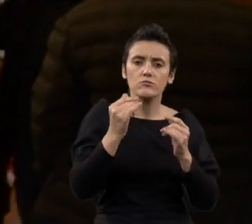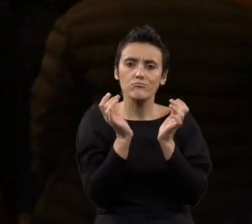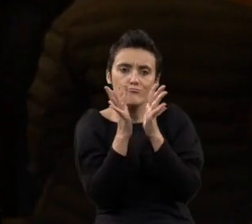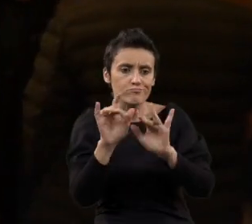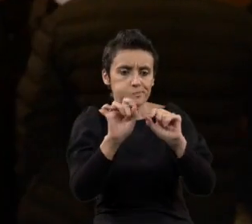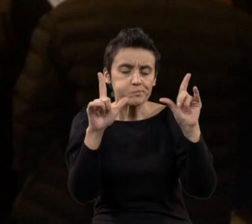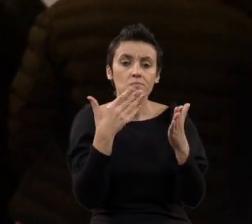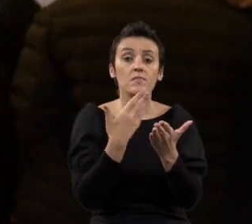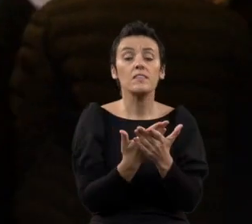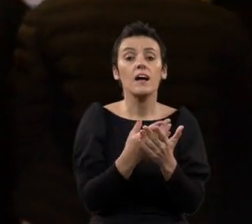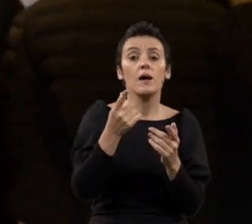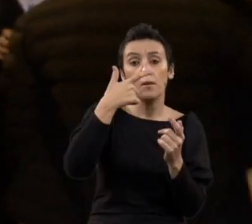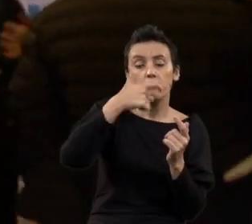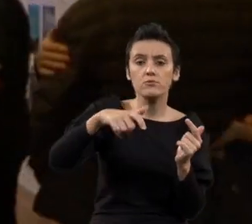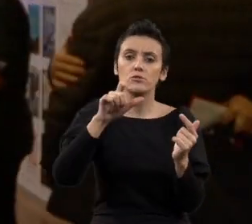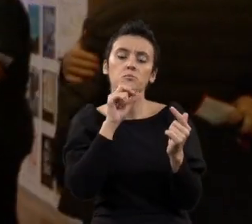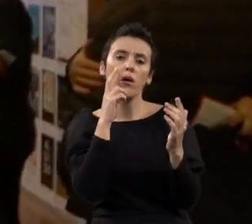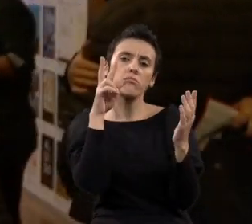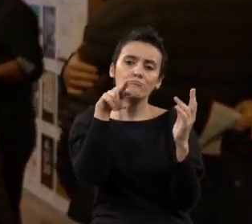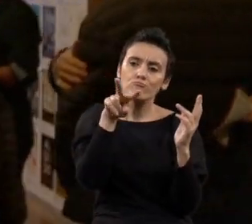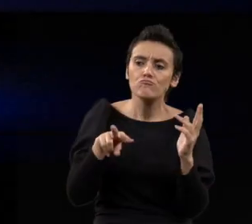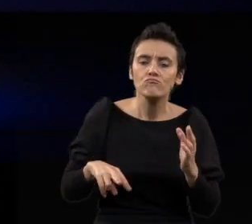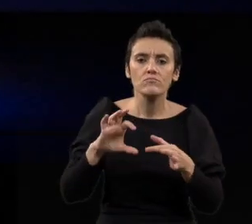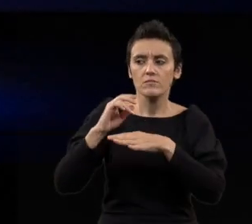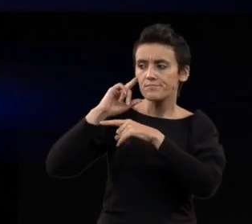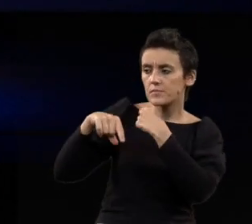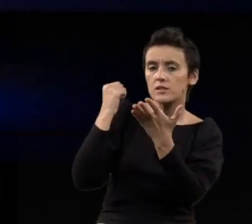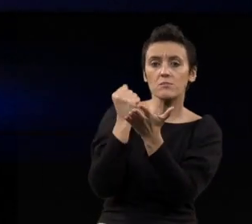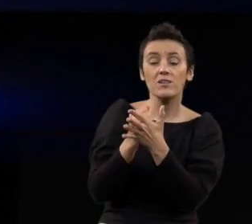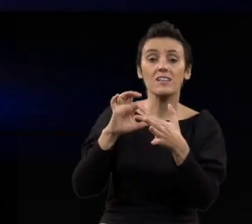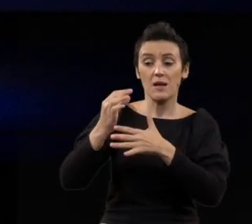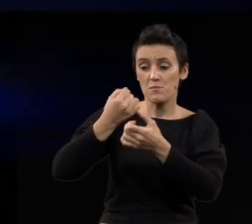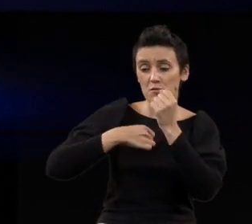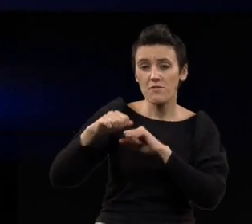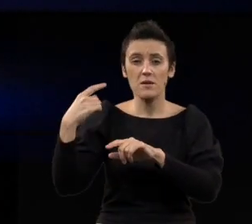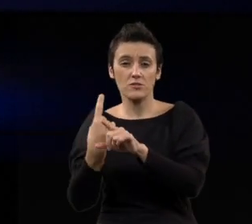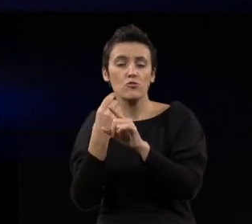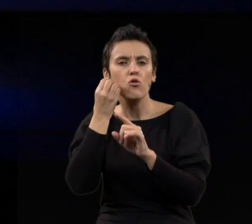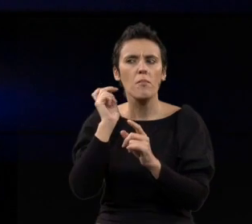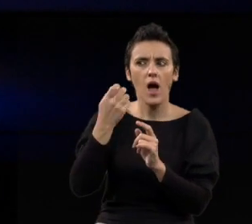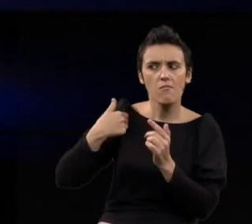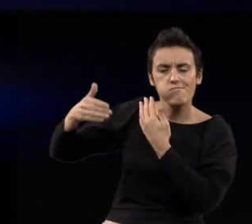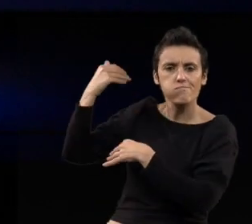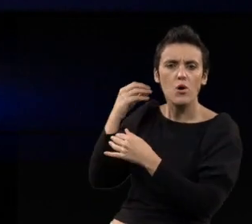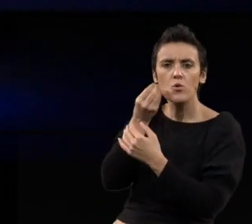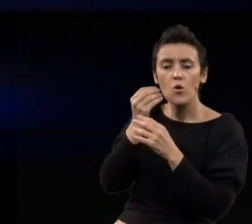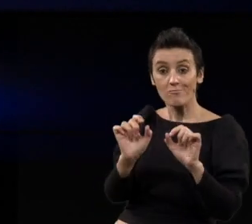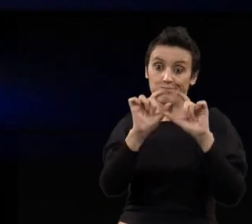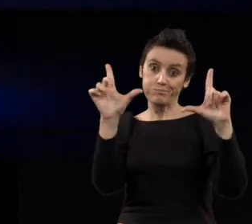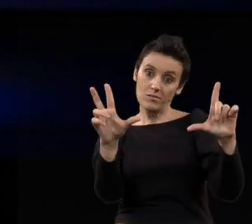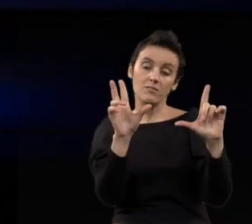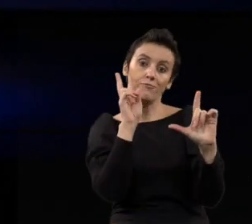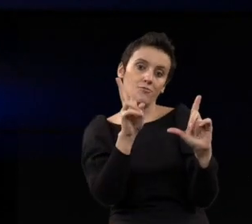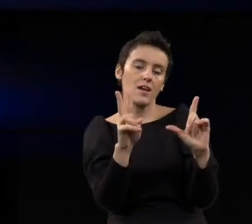instrumentos de leitura sobre esse património, sobre aquilo que são esses movimentos e a forma como eles se desenvolveram e depois como é que o estilo de cada um